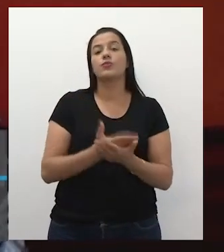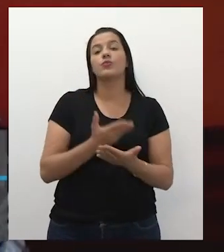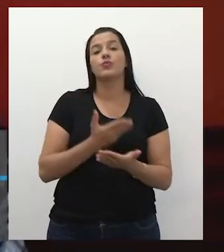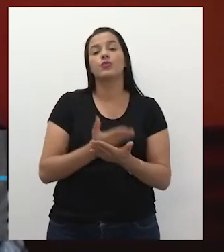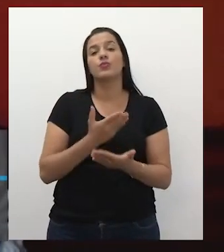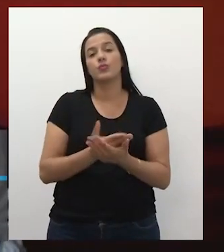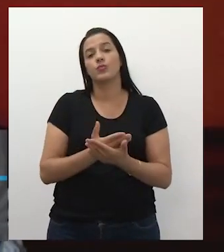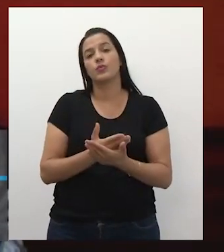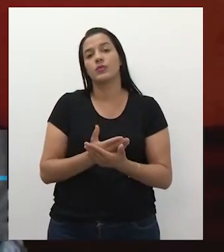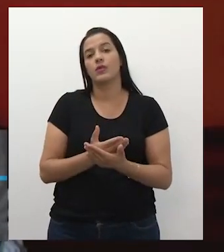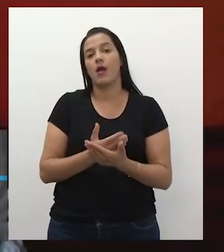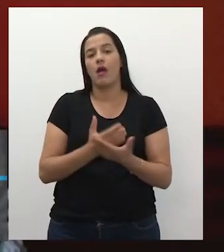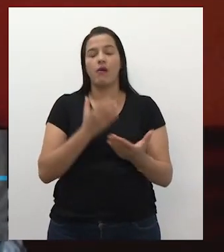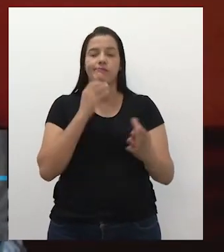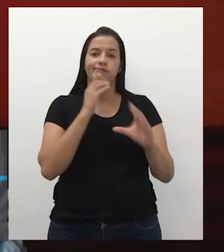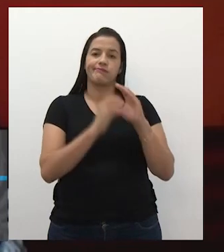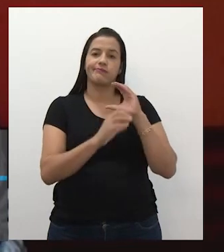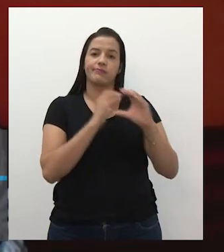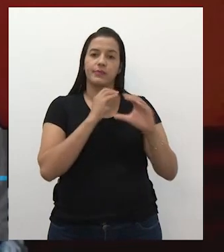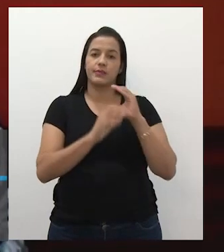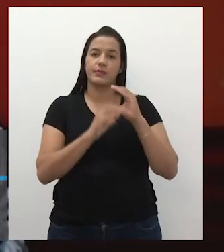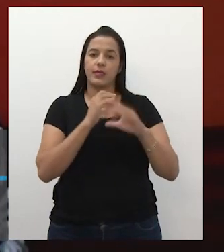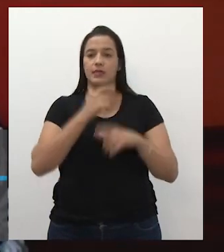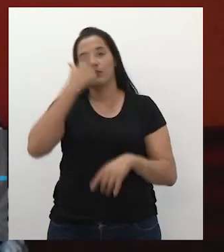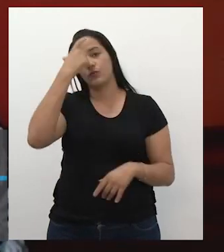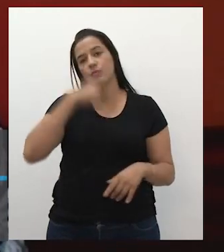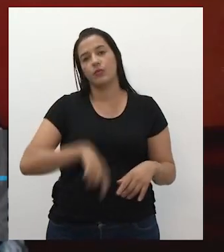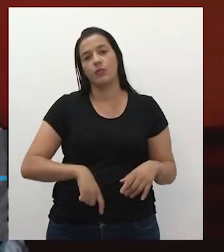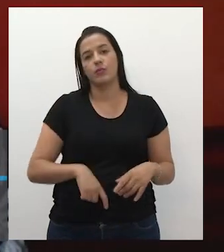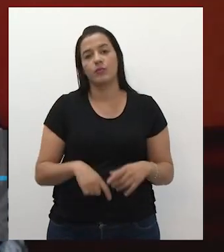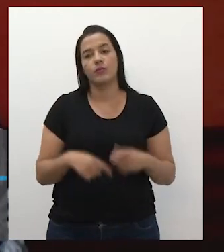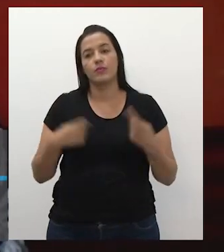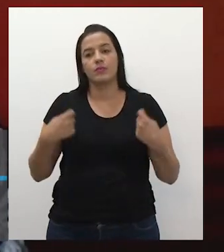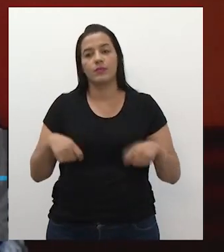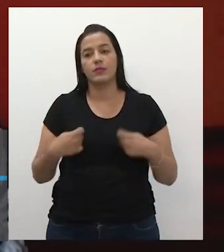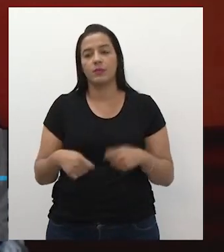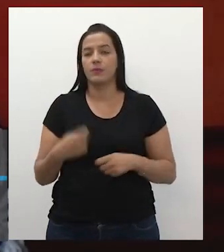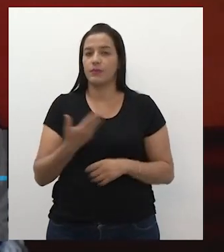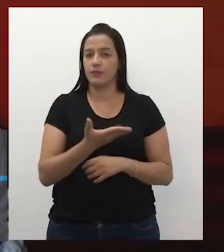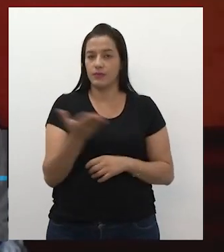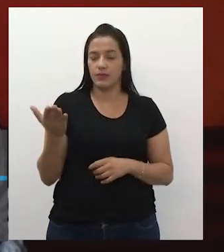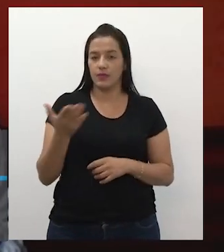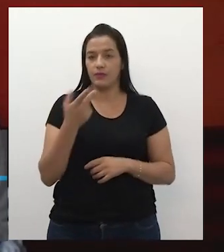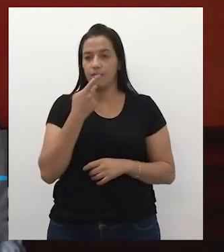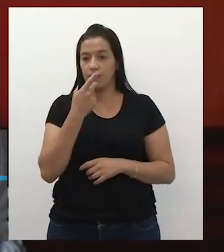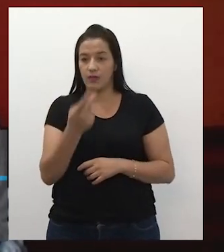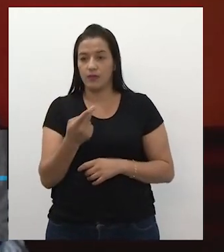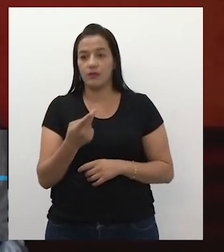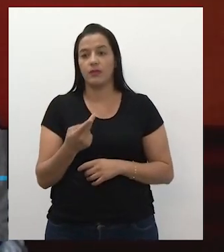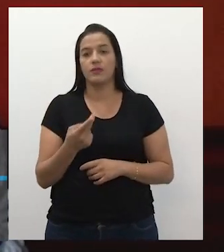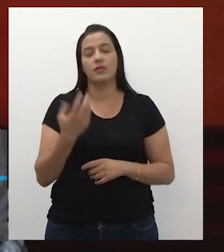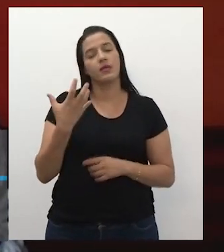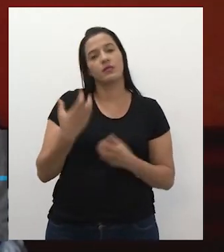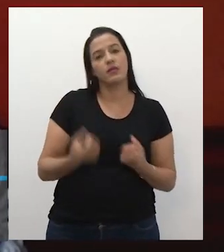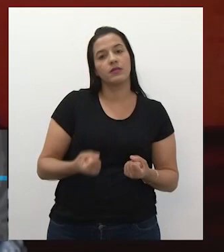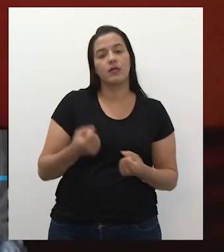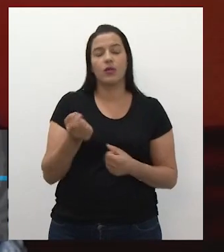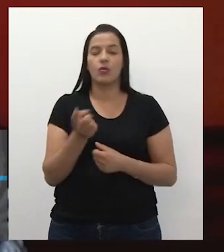sistemática como deveria. Pede para você comentar essa afirmação e